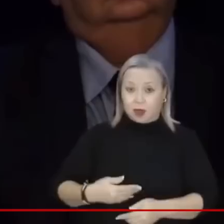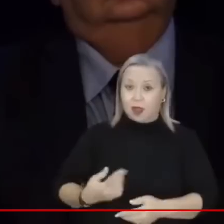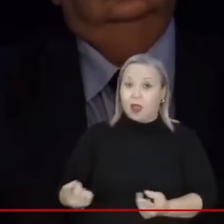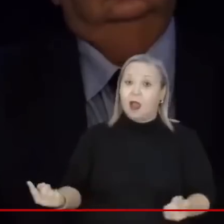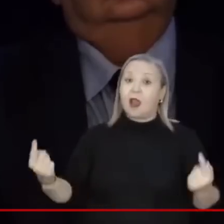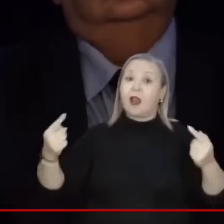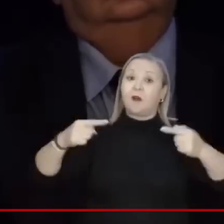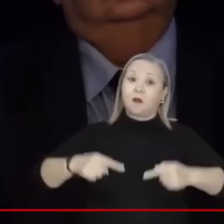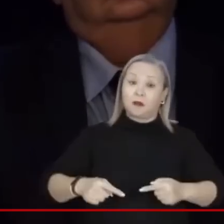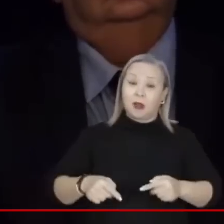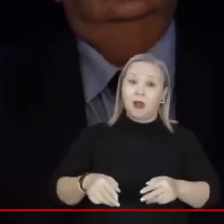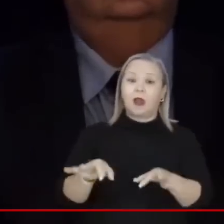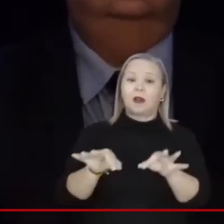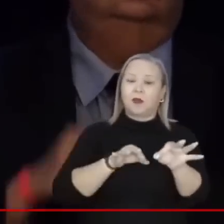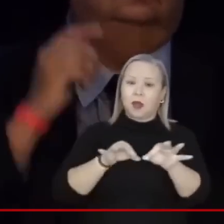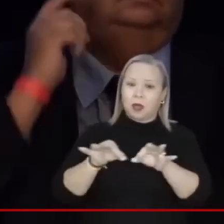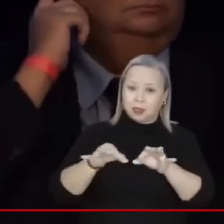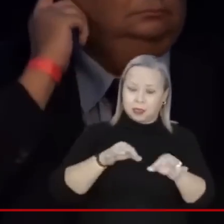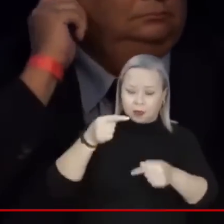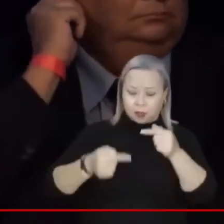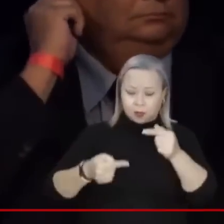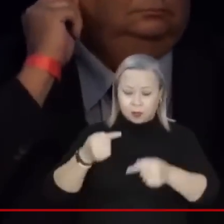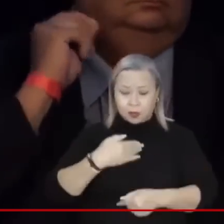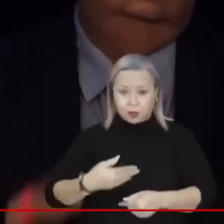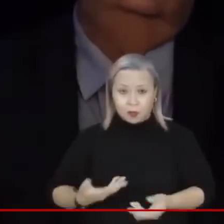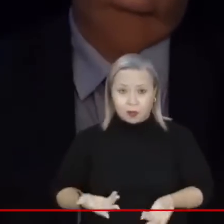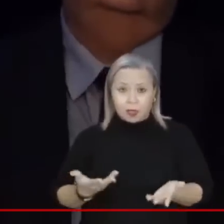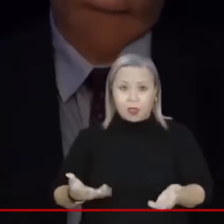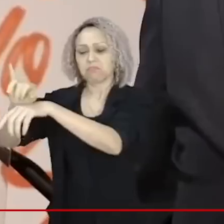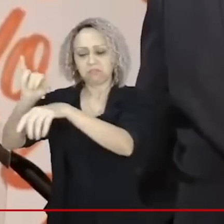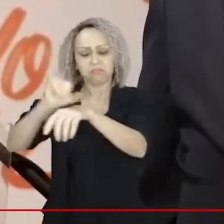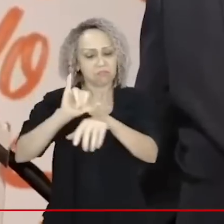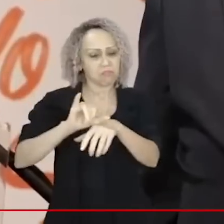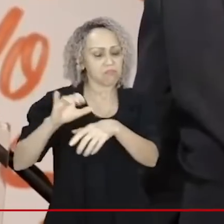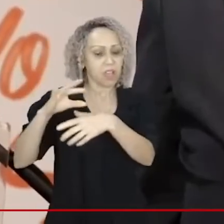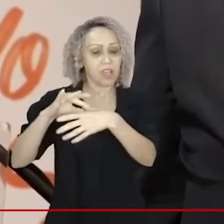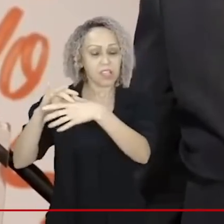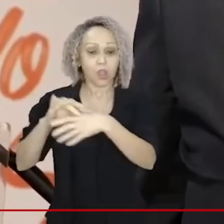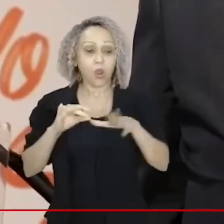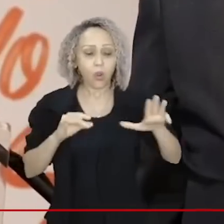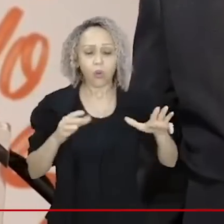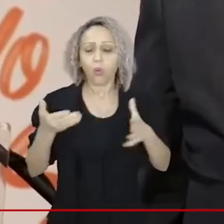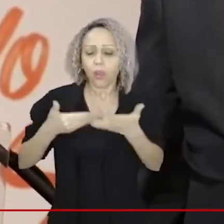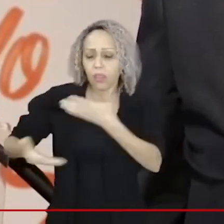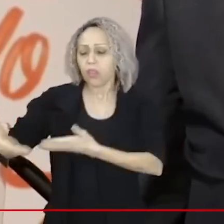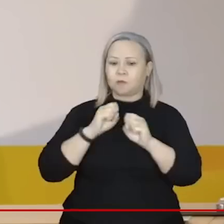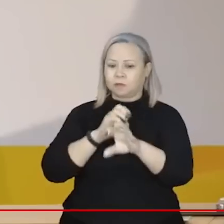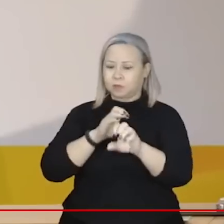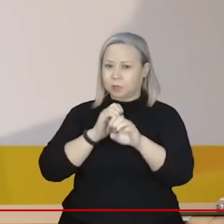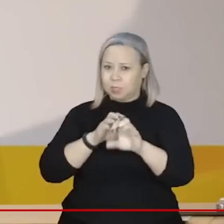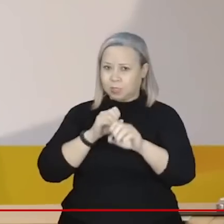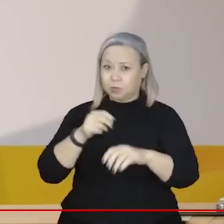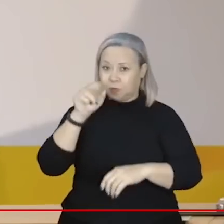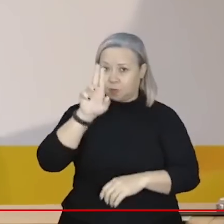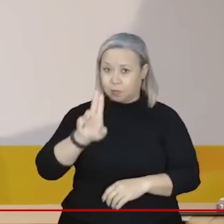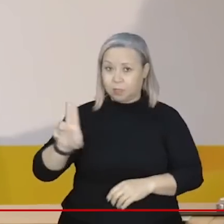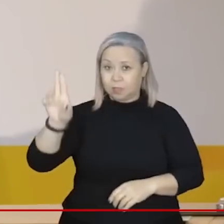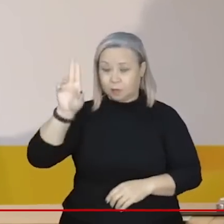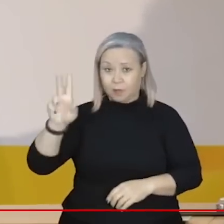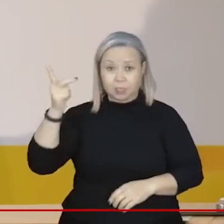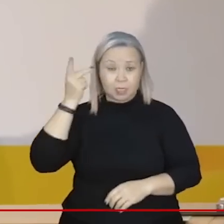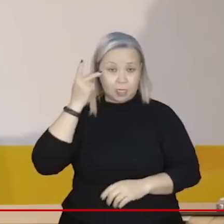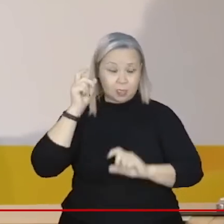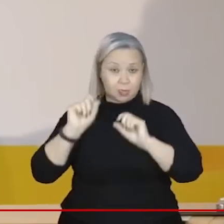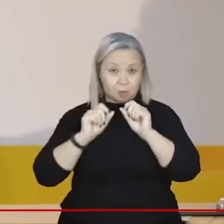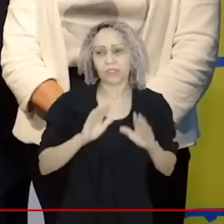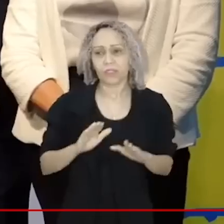públicas e colocar o povo como centralidade do orçamento. E a primeira grande medida tomada foi o encaminhamento da PEC do